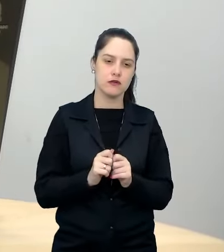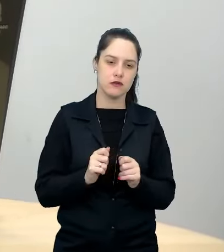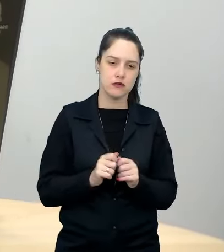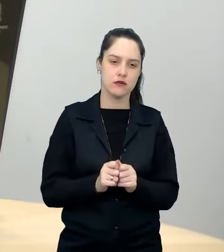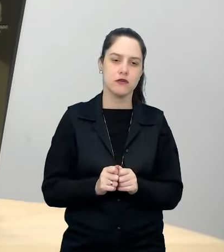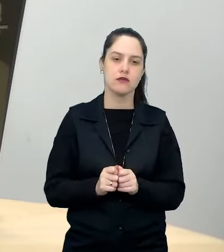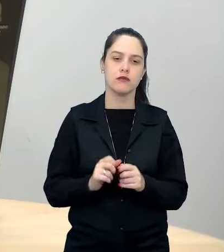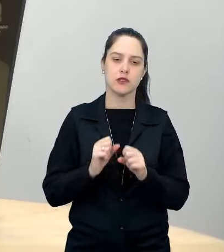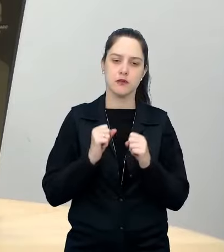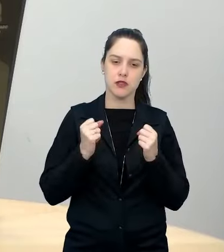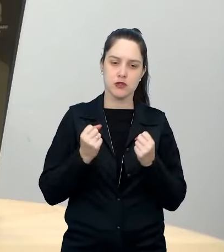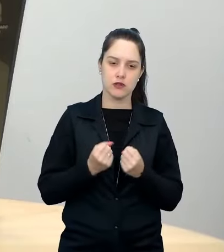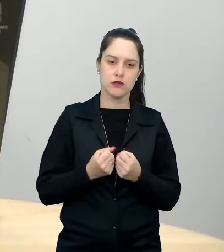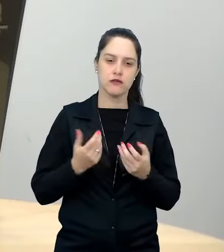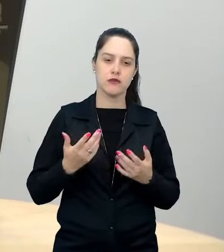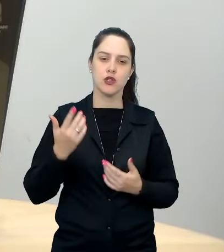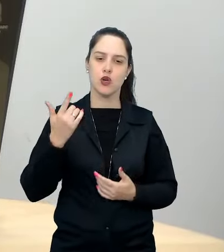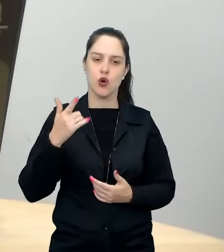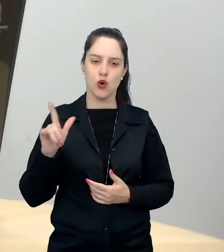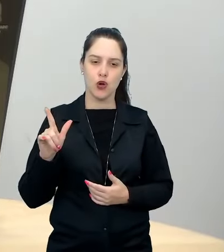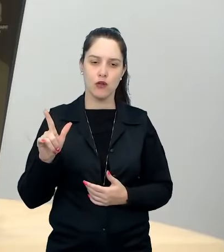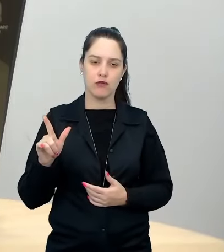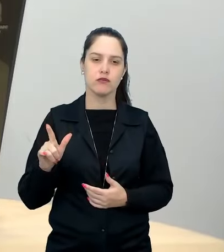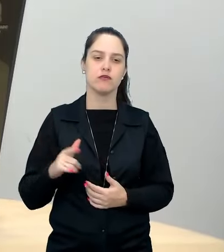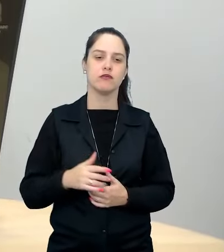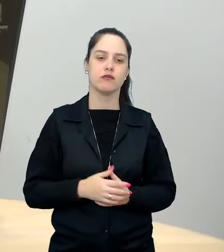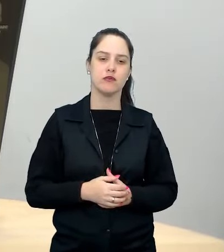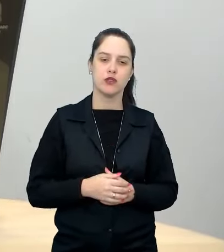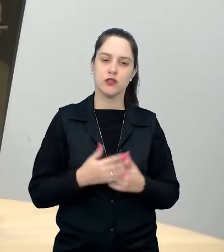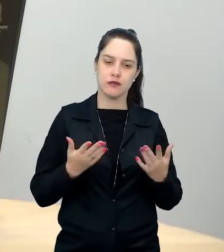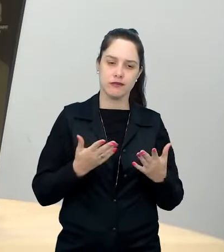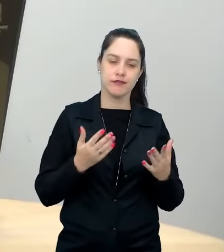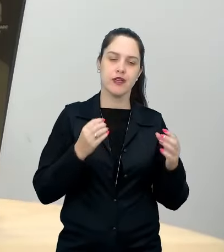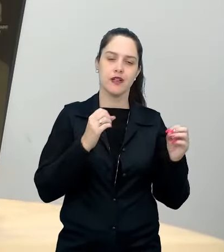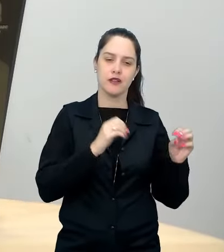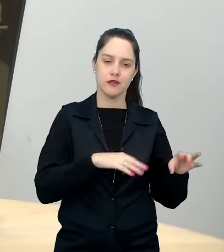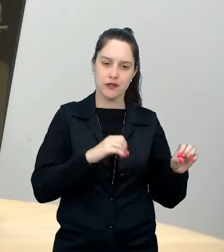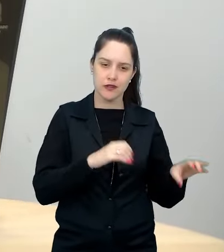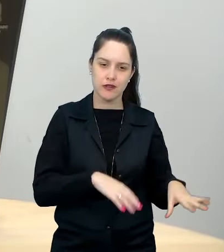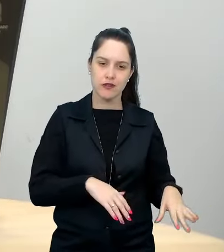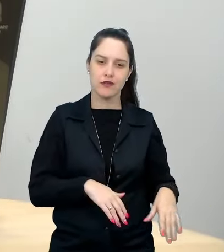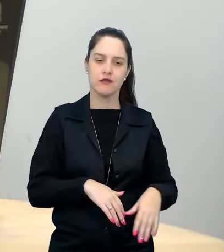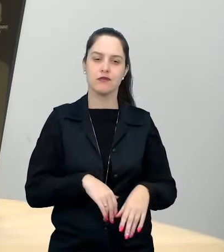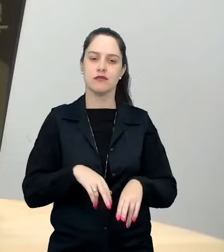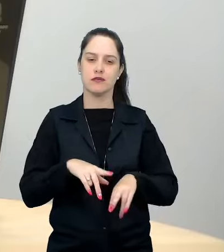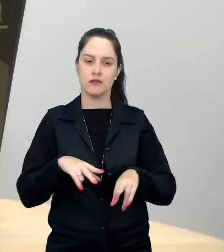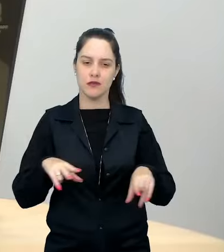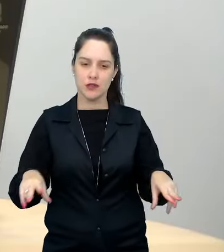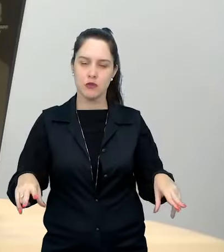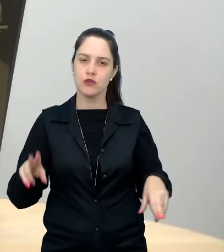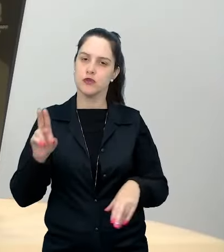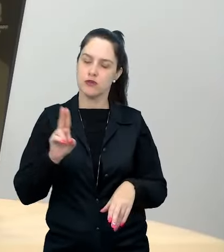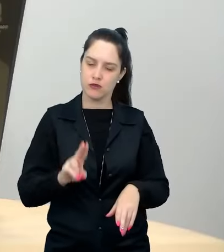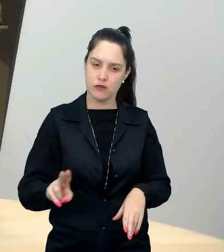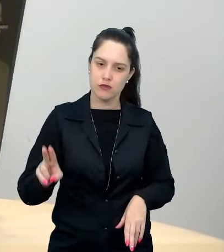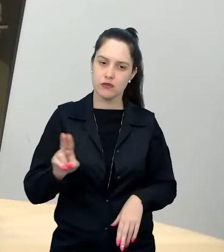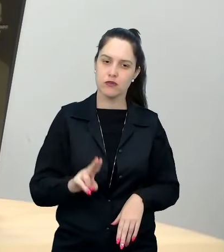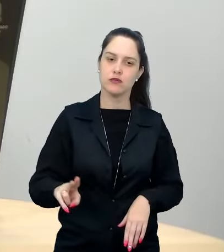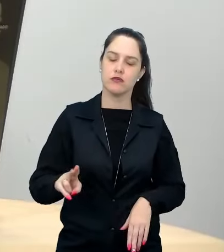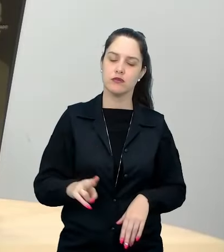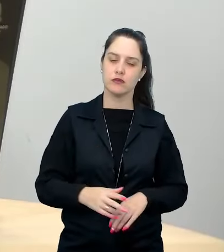sistematização disso. E outra coisa, gamificação. Outra de uns 10 anos para cá, que está sendo muito utilizado,